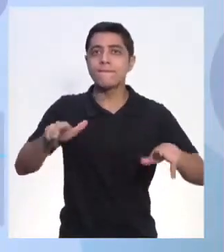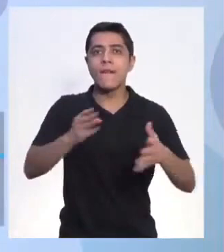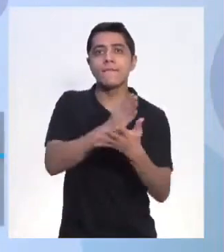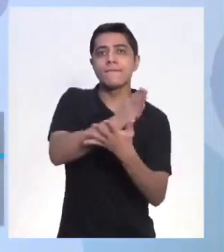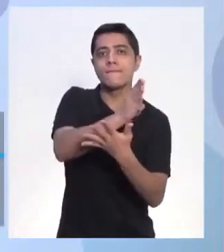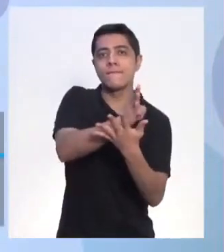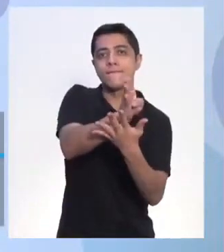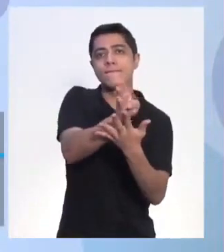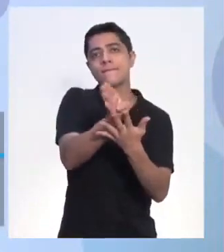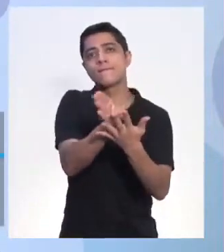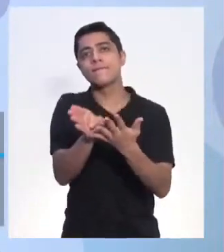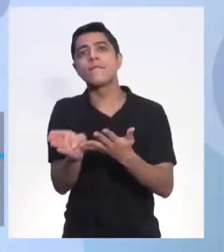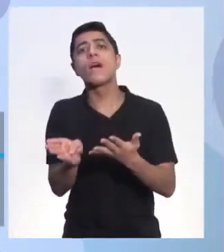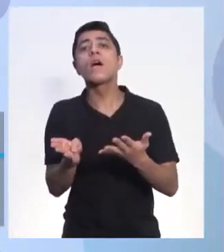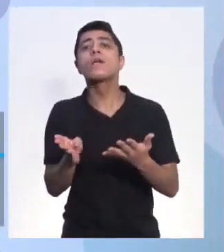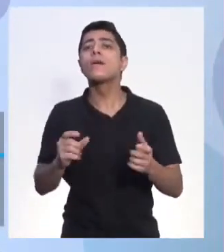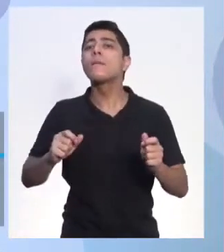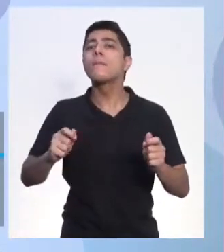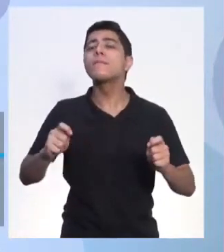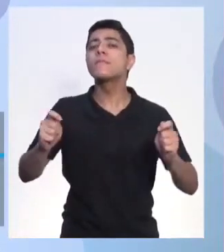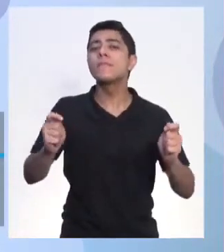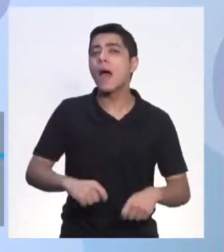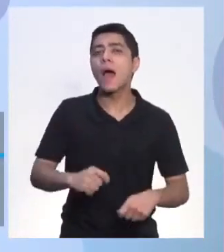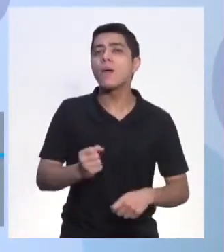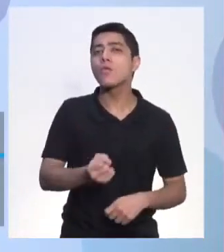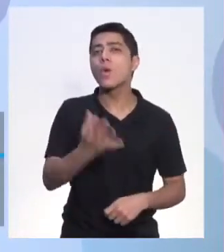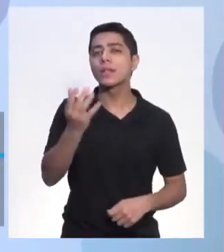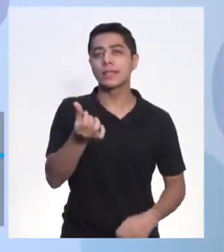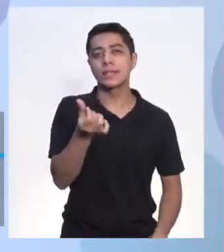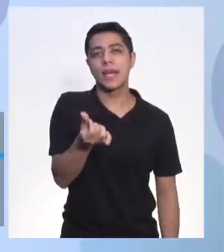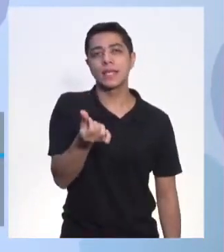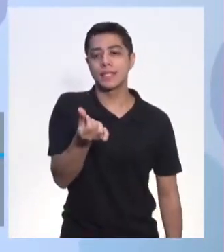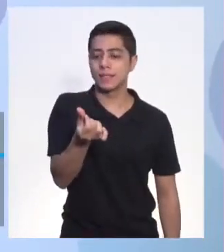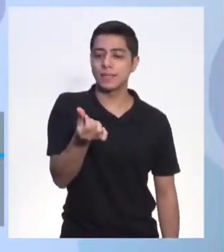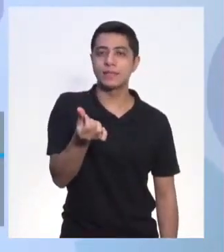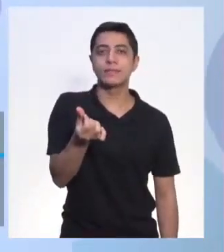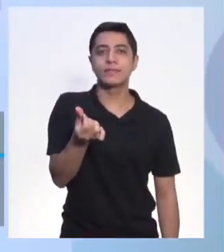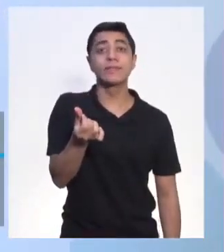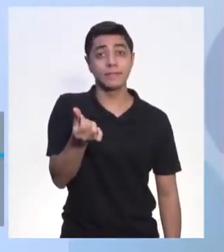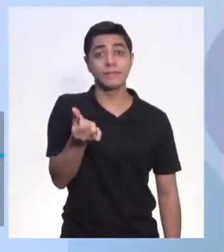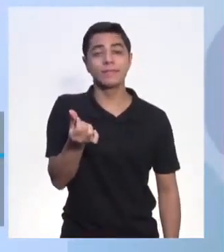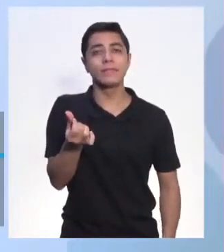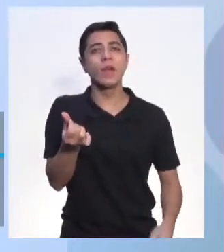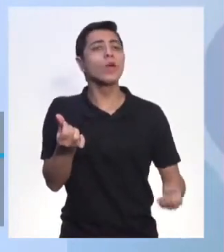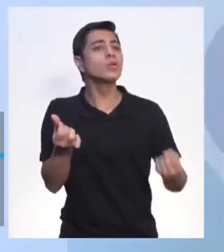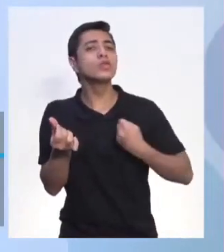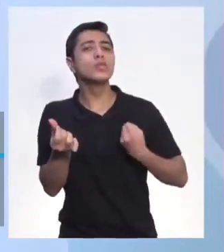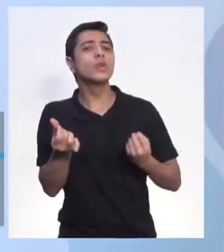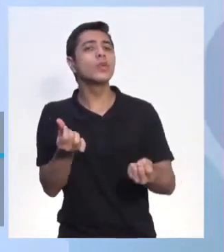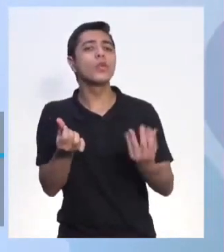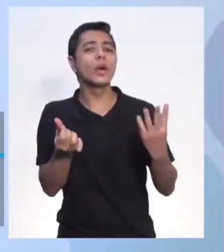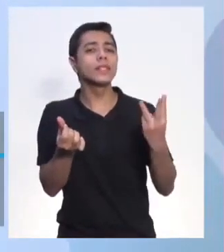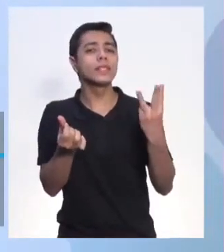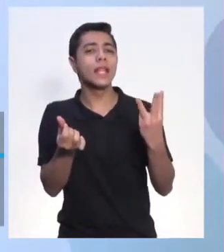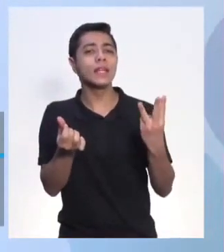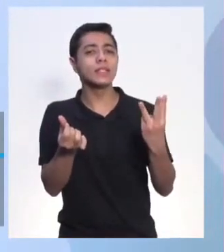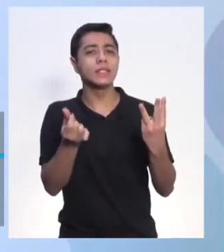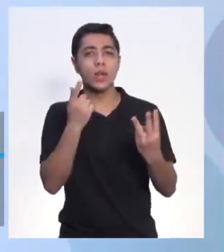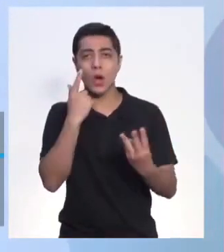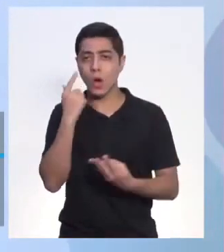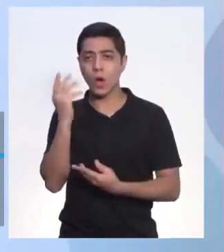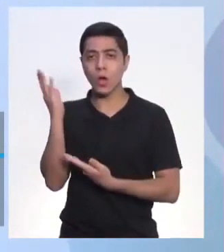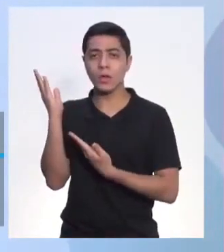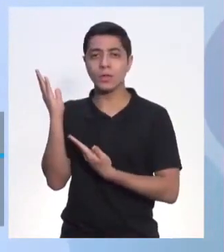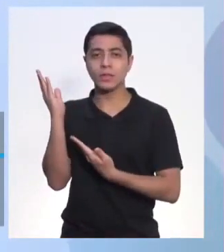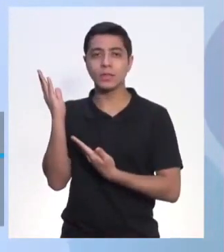Sim. Peraí. Comecei com 3 elementos. 3 vezes 2 vezes 1. 3 vezes